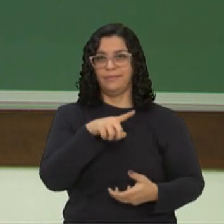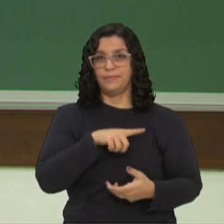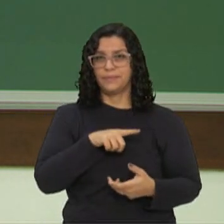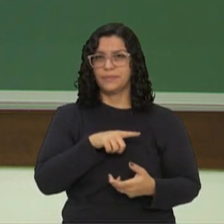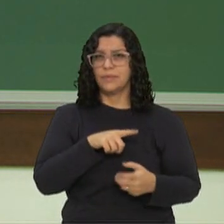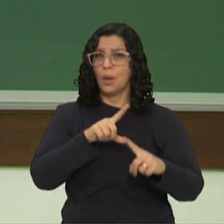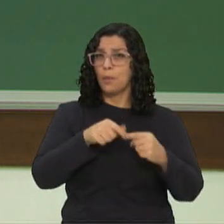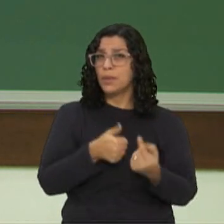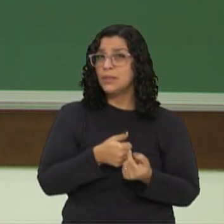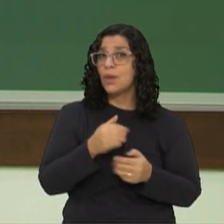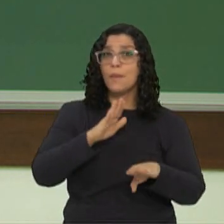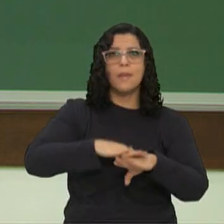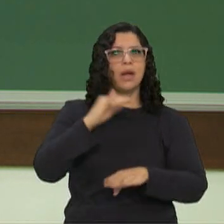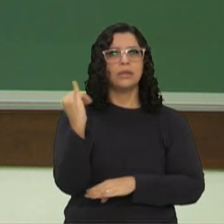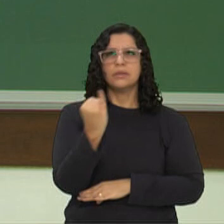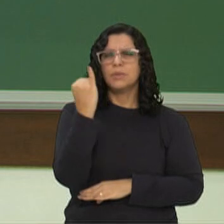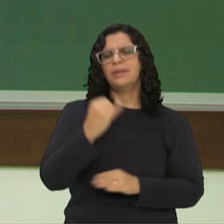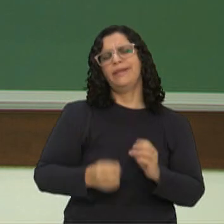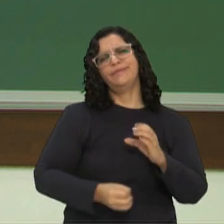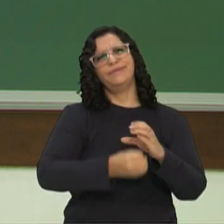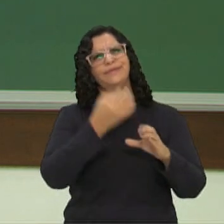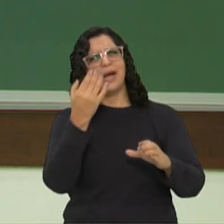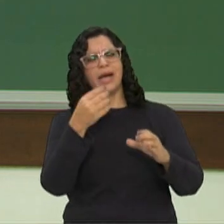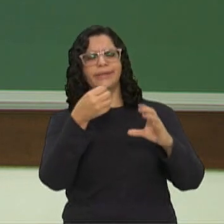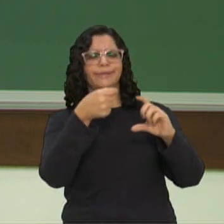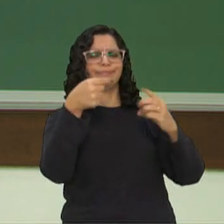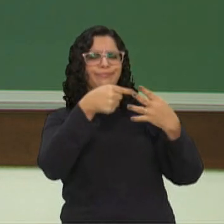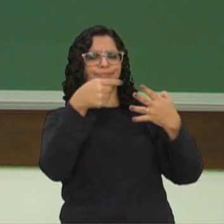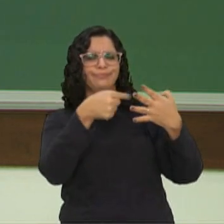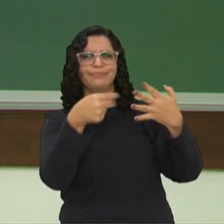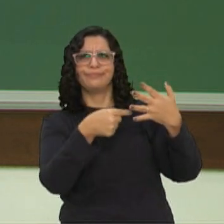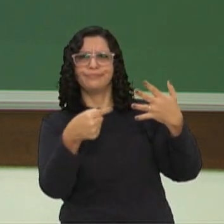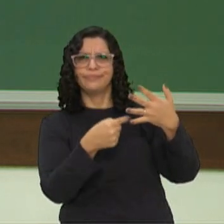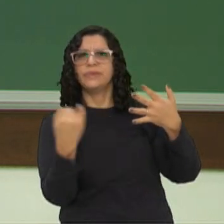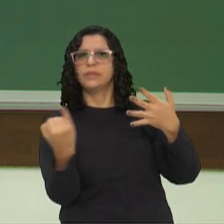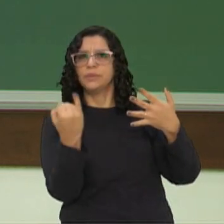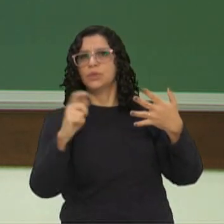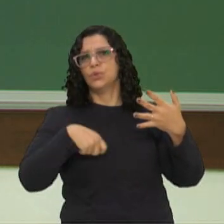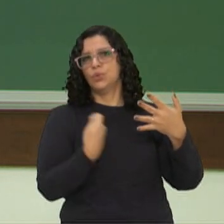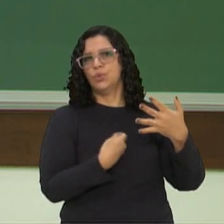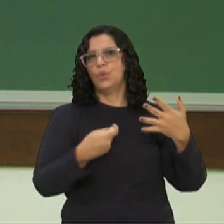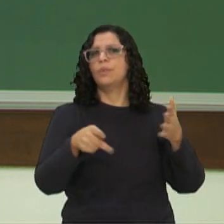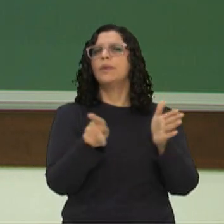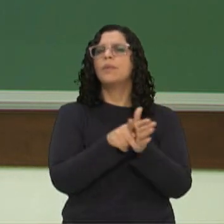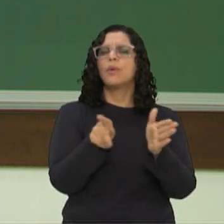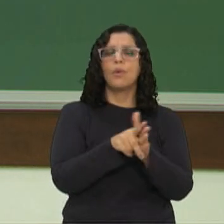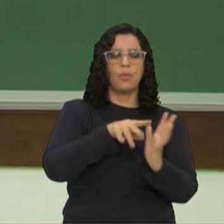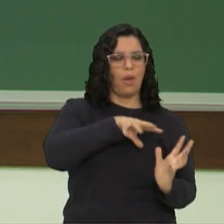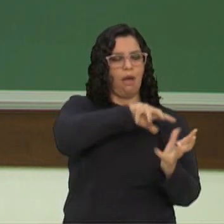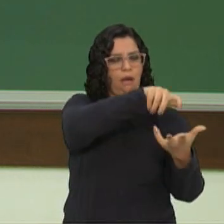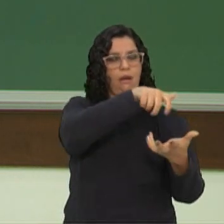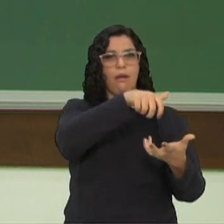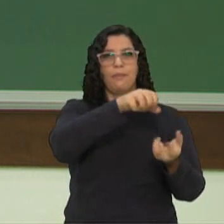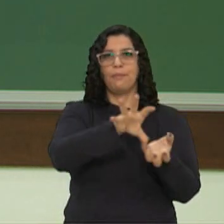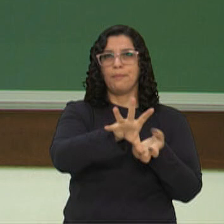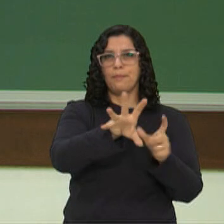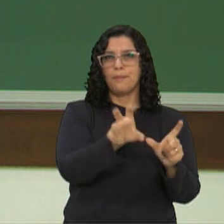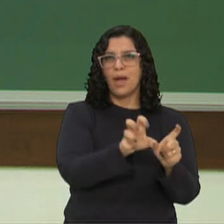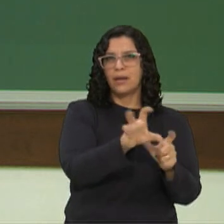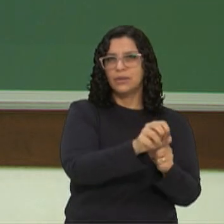que seja a principal importância. Tem várias outras importâncias desse magnetismo